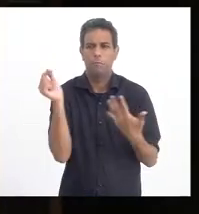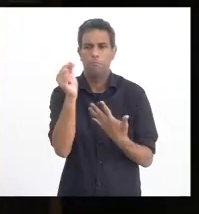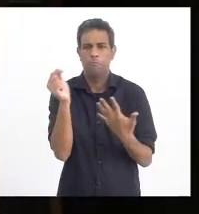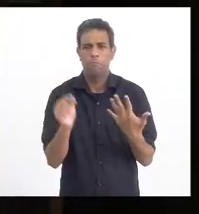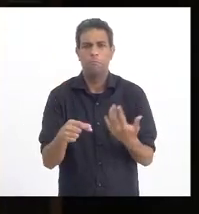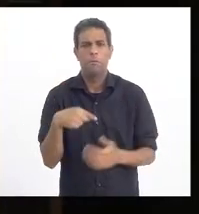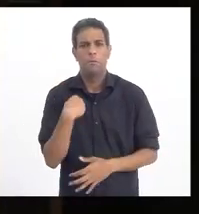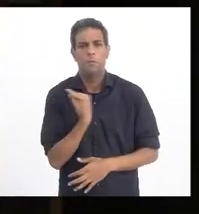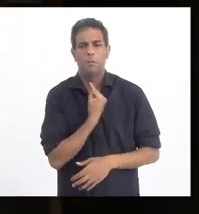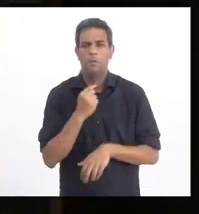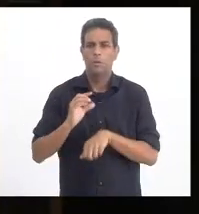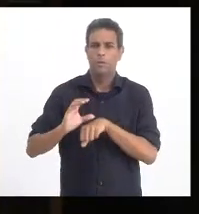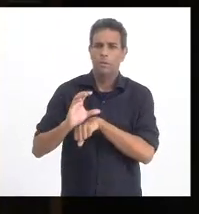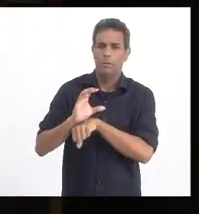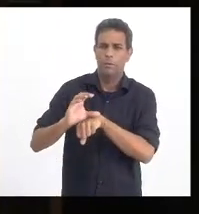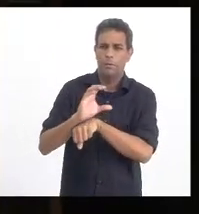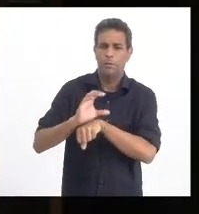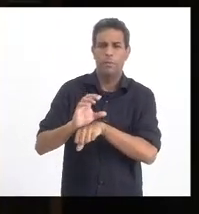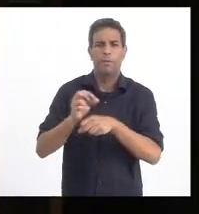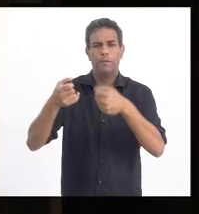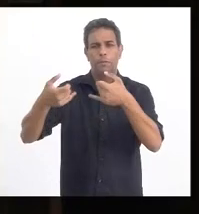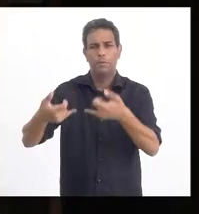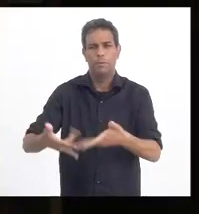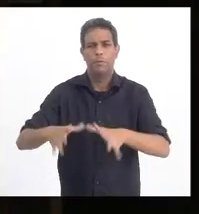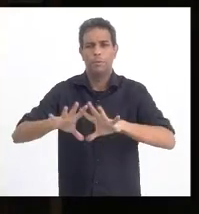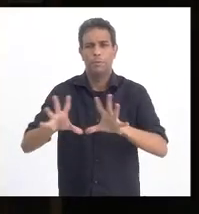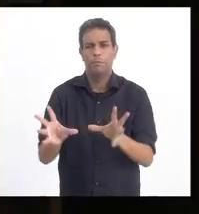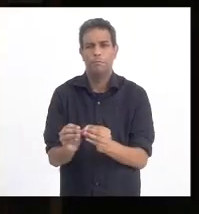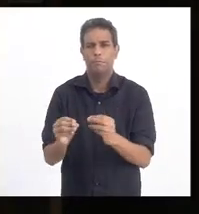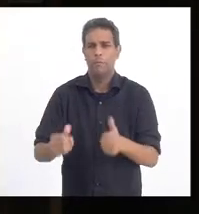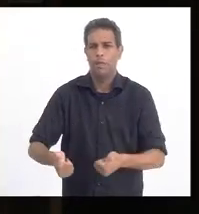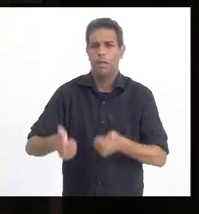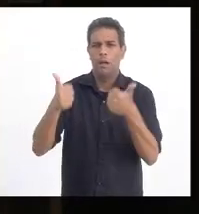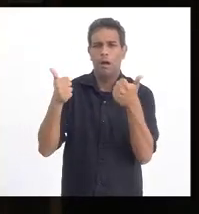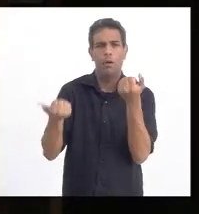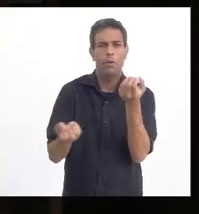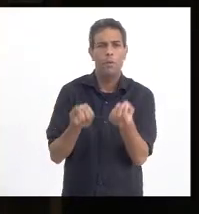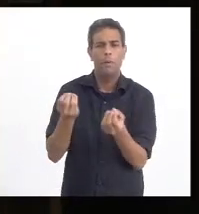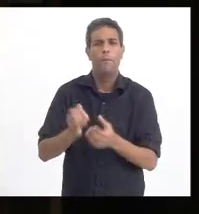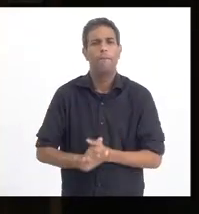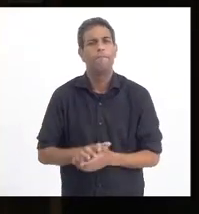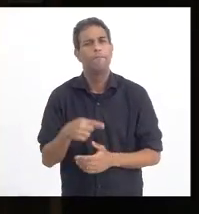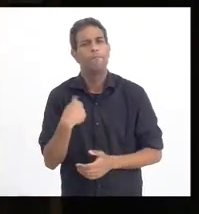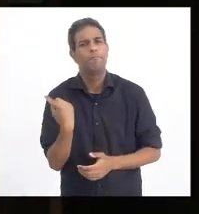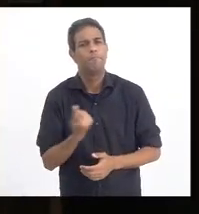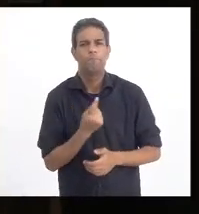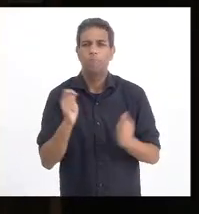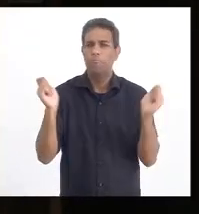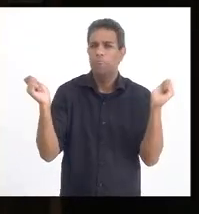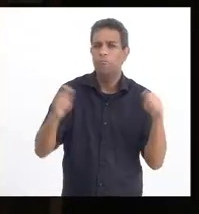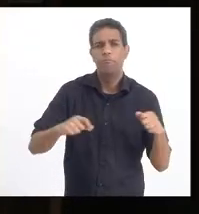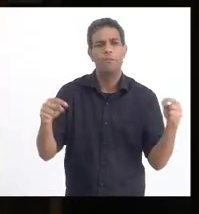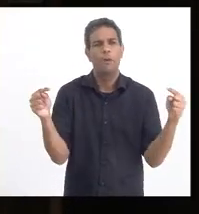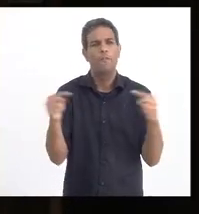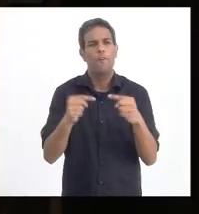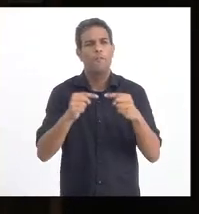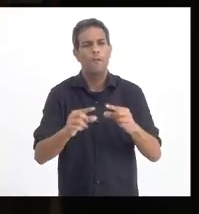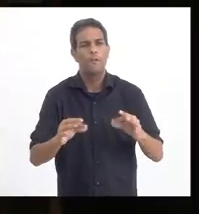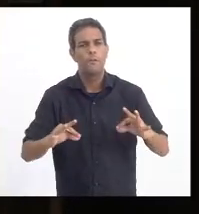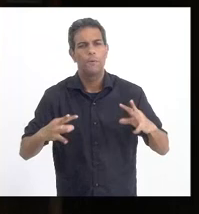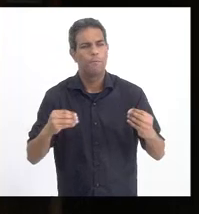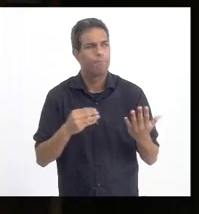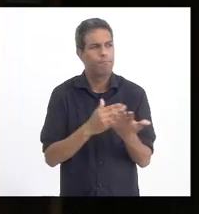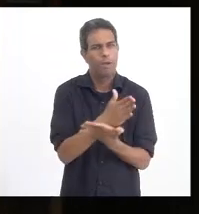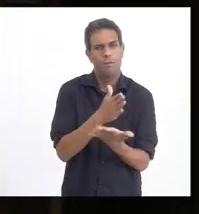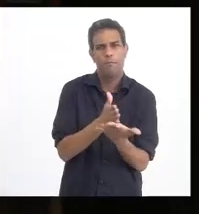a comissão tentou de todas as formas é tentar melhorar isso é mas pouco foi possível fazer diante do